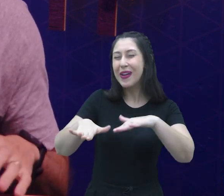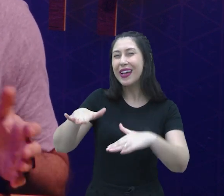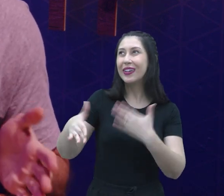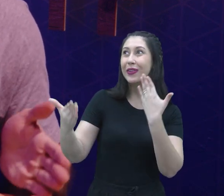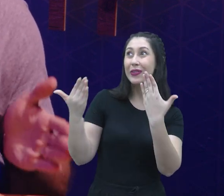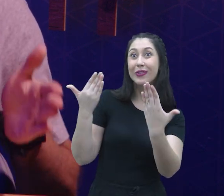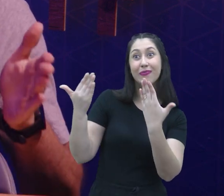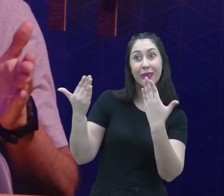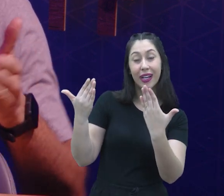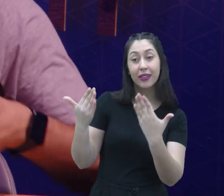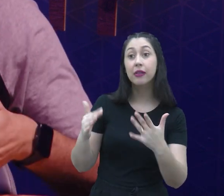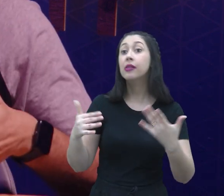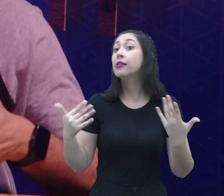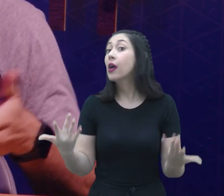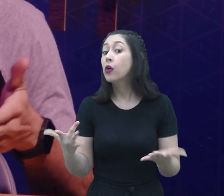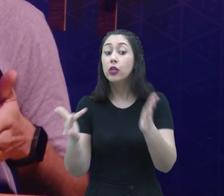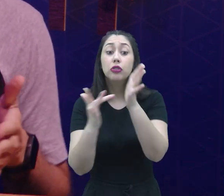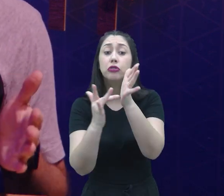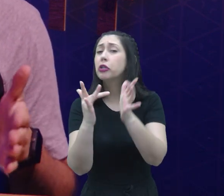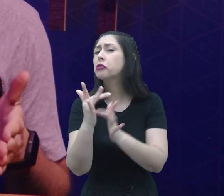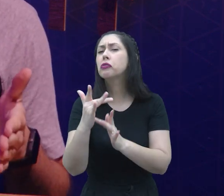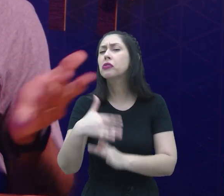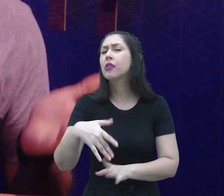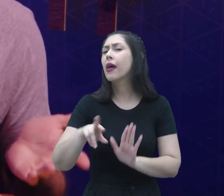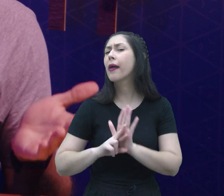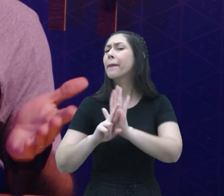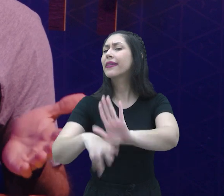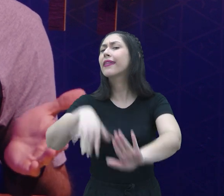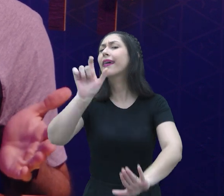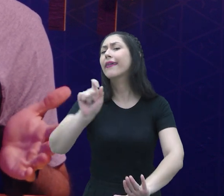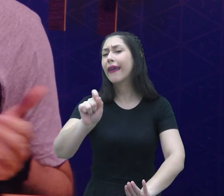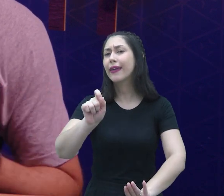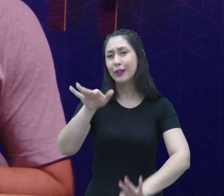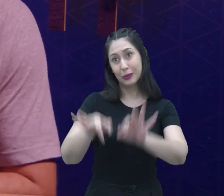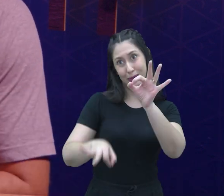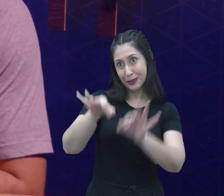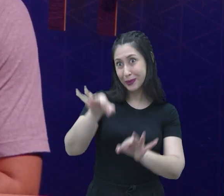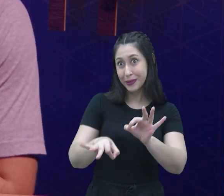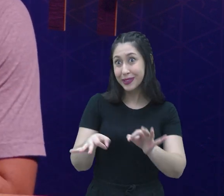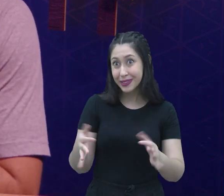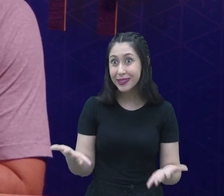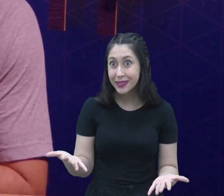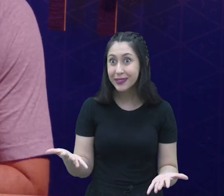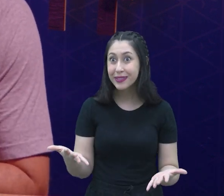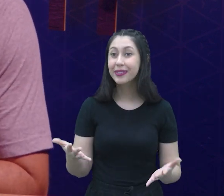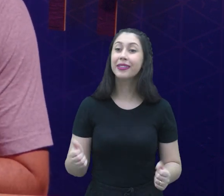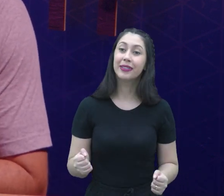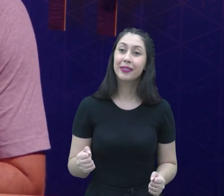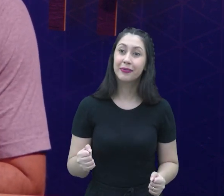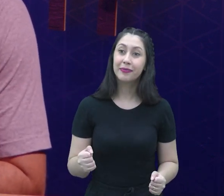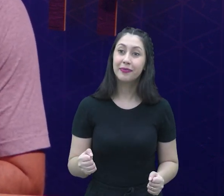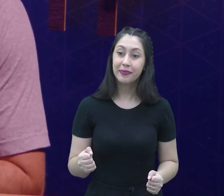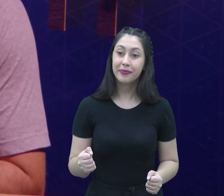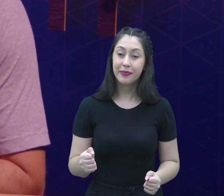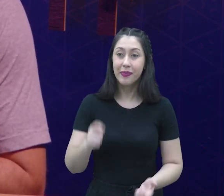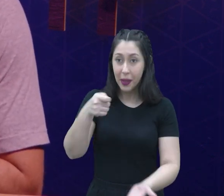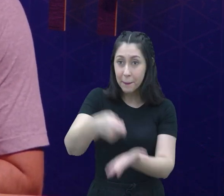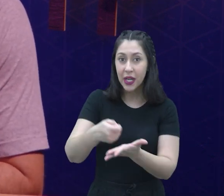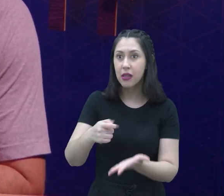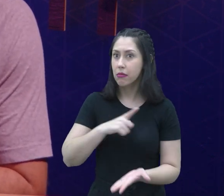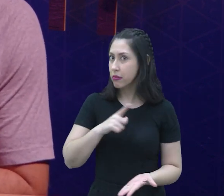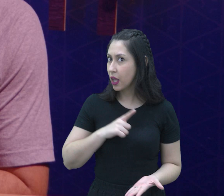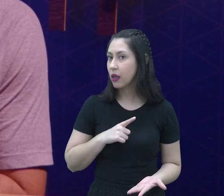essa situação. E Jesus seria o juiz mesmo, né? Que a gente tem no